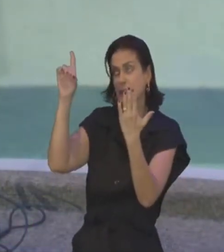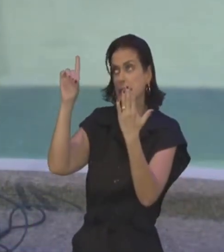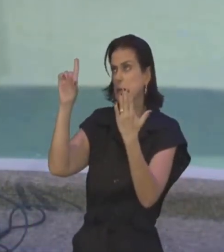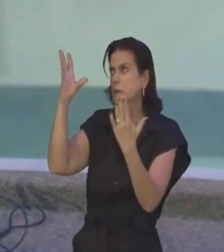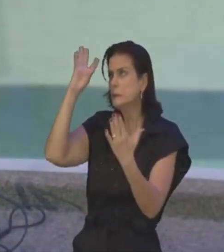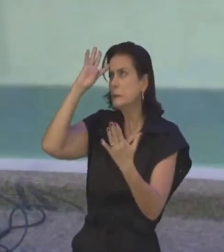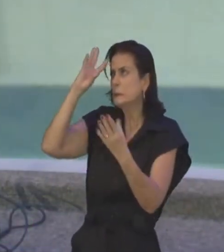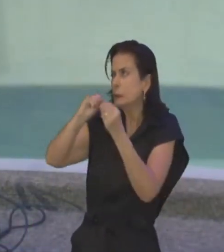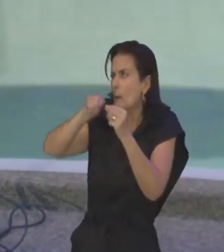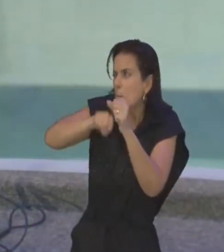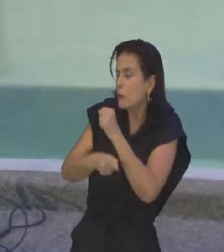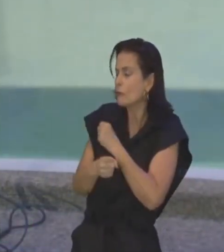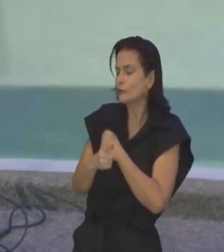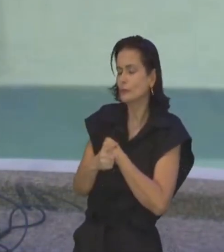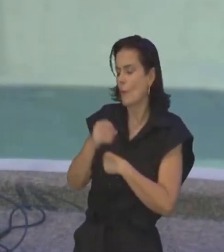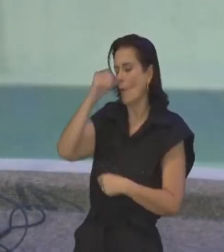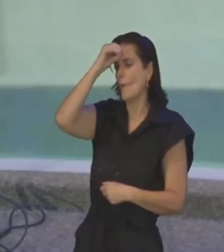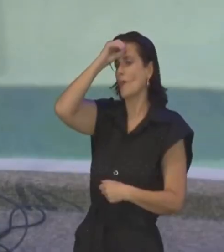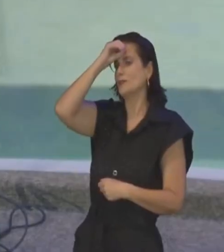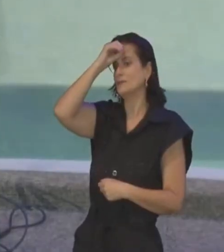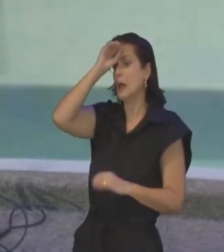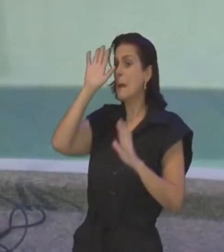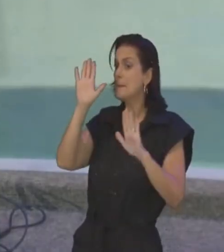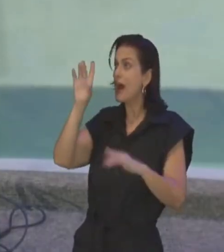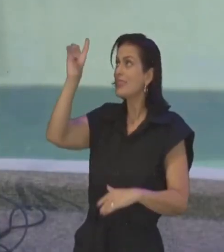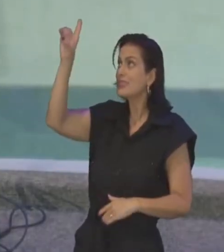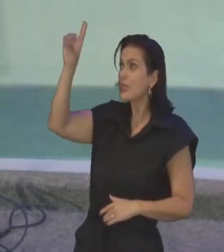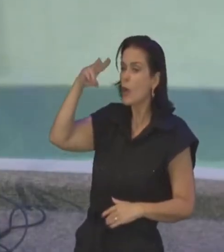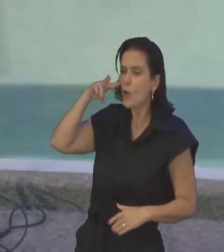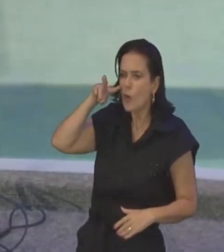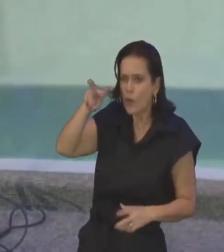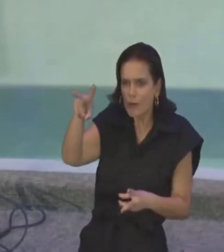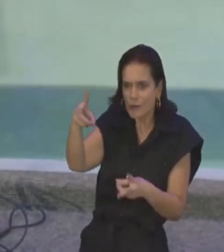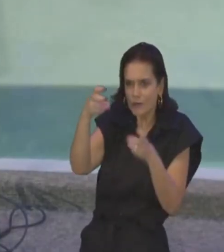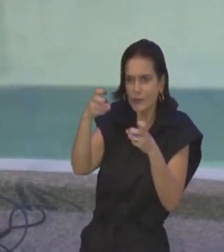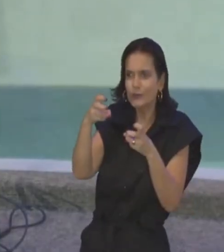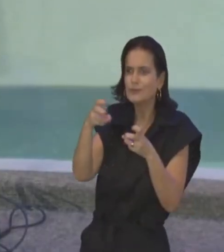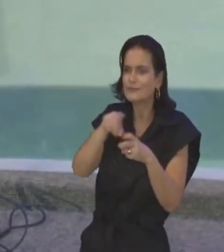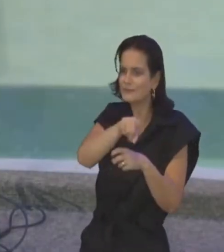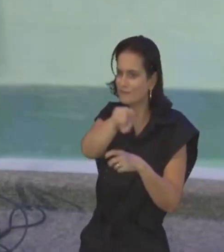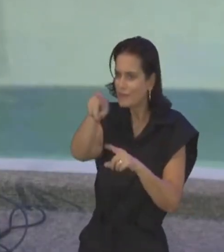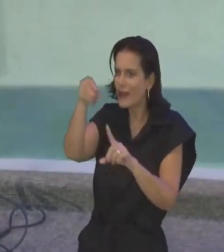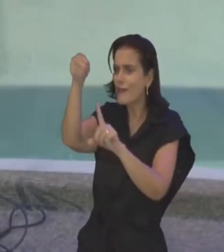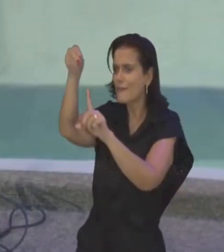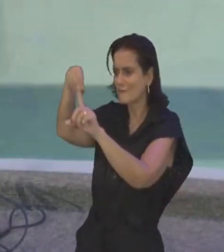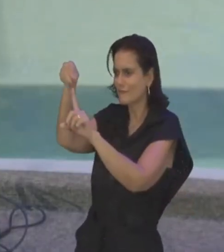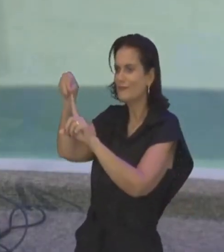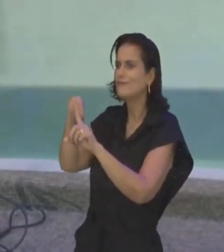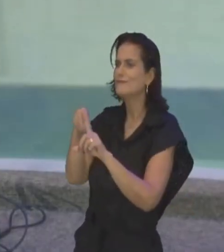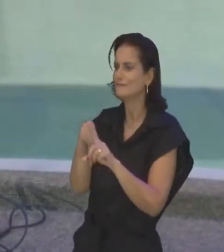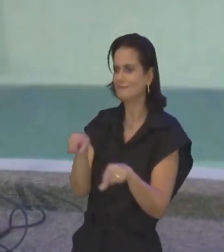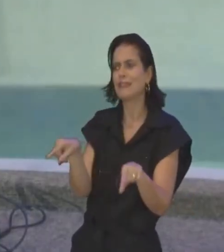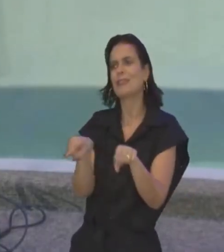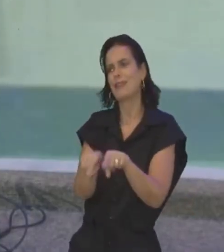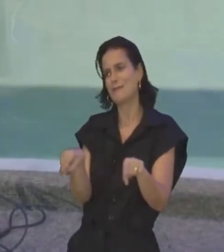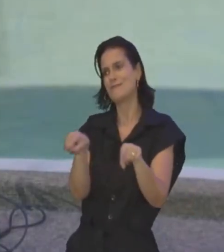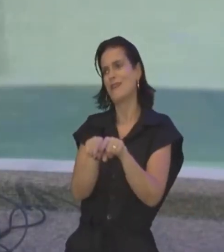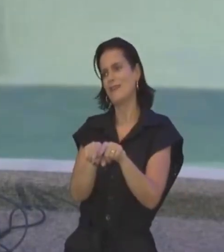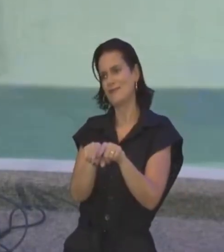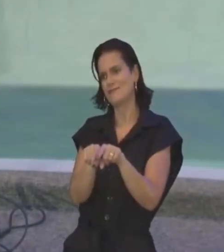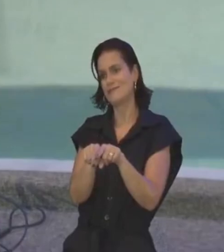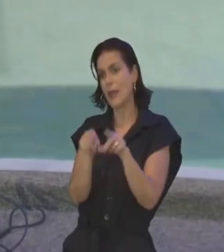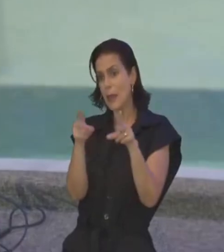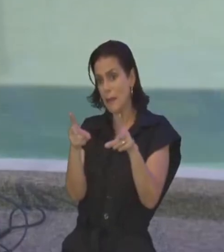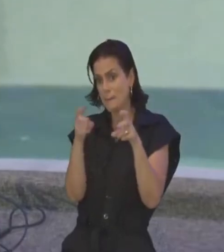compreendemos. Mas é como se Deus visse em você a sua vulnerabilidade, que você também